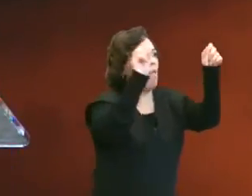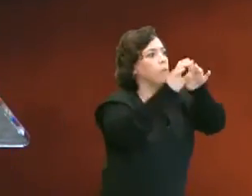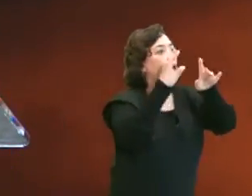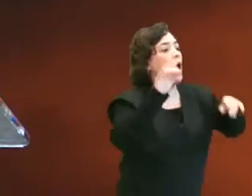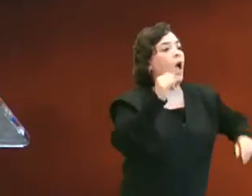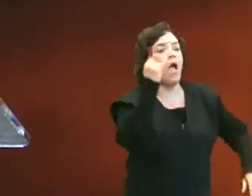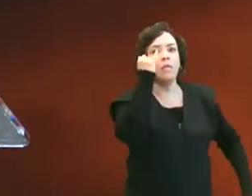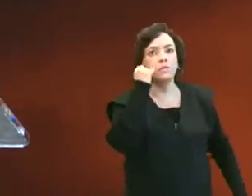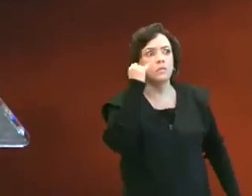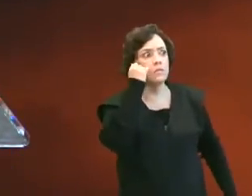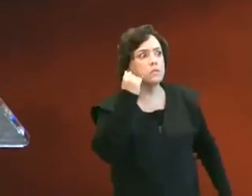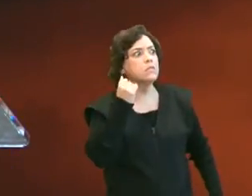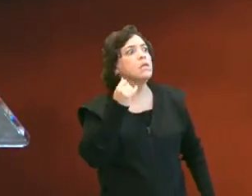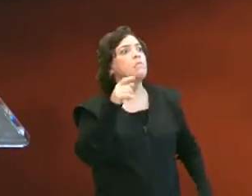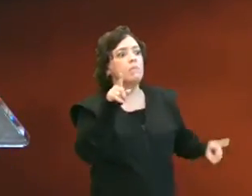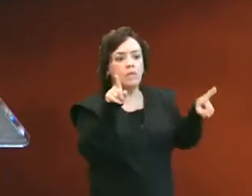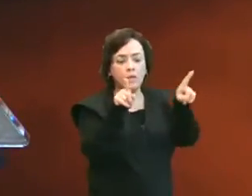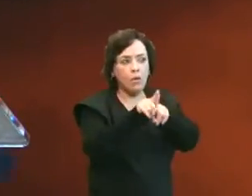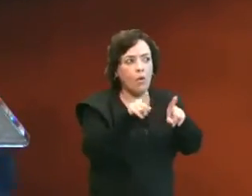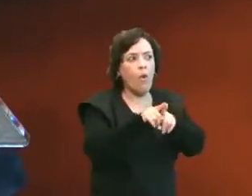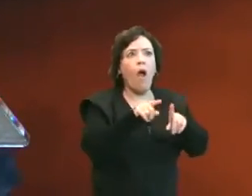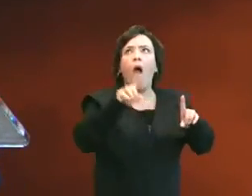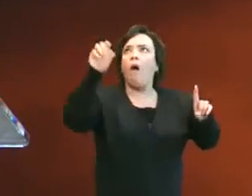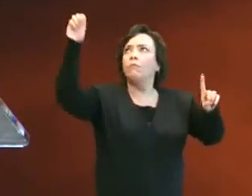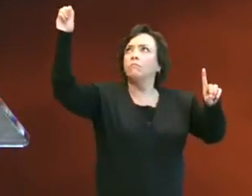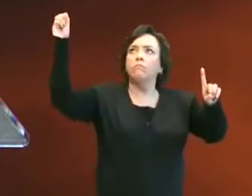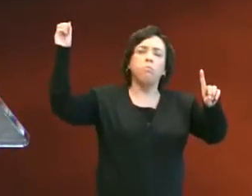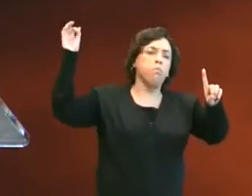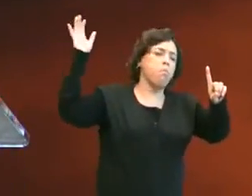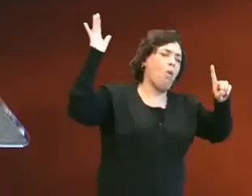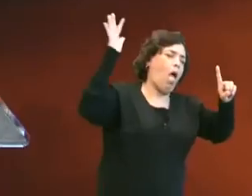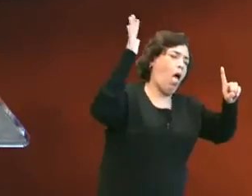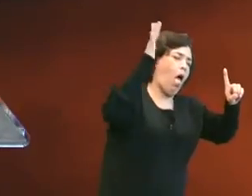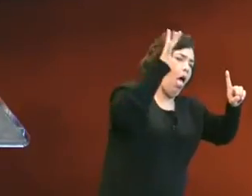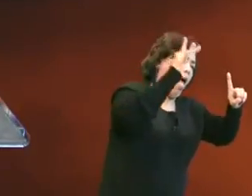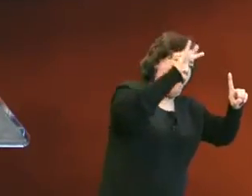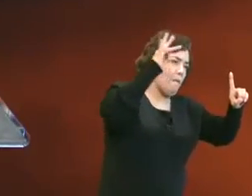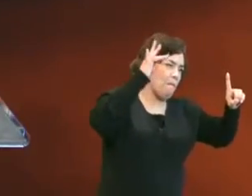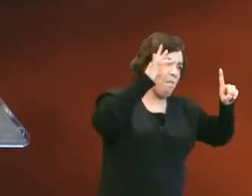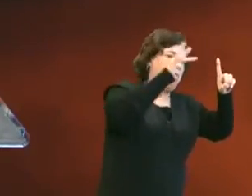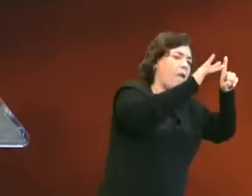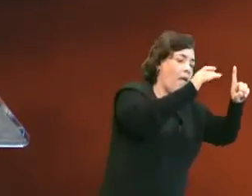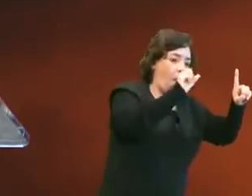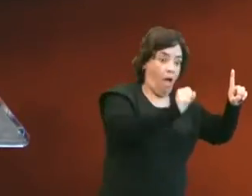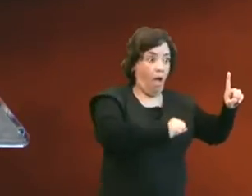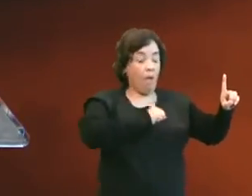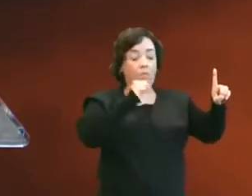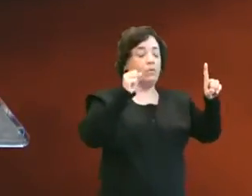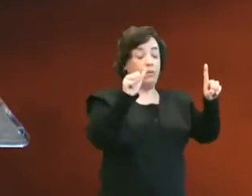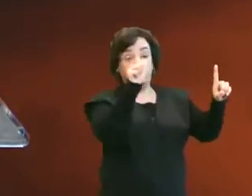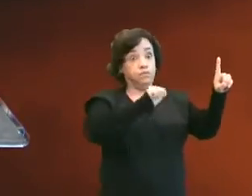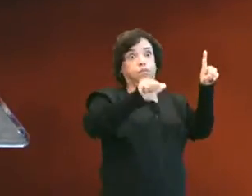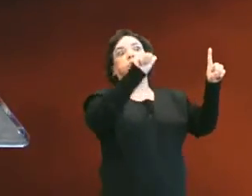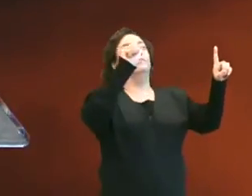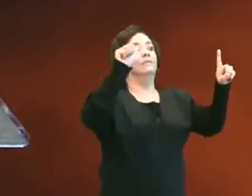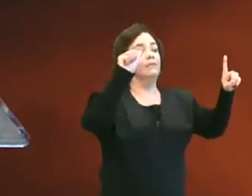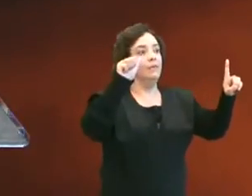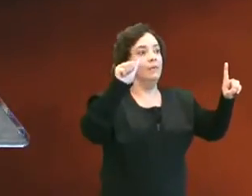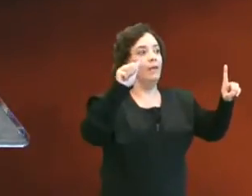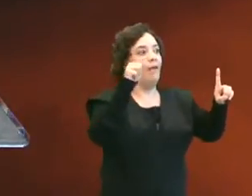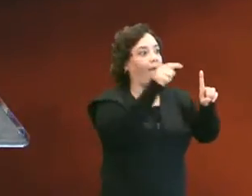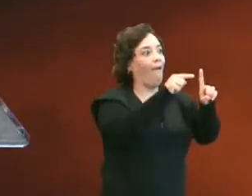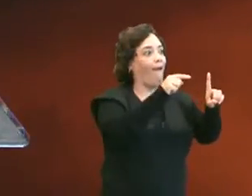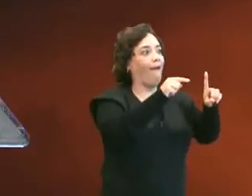Jeremias foi o mesmo. Quando a mão do Senhor vem sobre ele, um toque de poder vem. E a Bíblia diz: a mão do Senhor veio